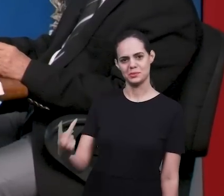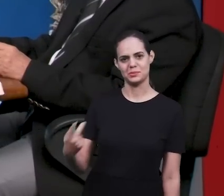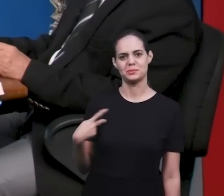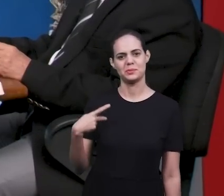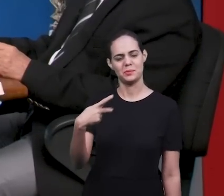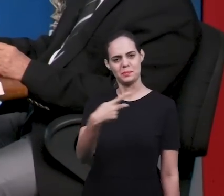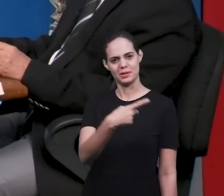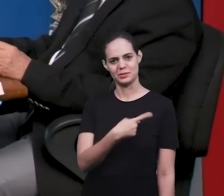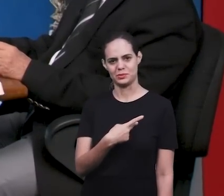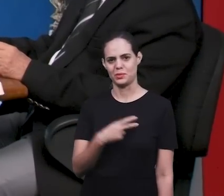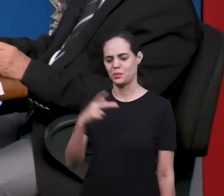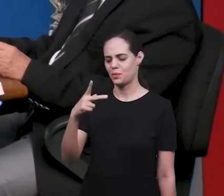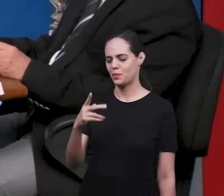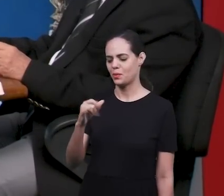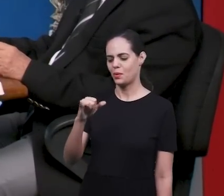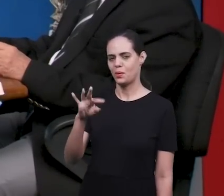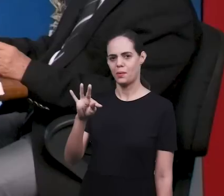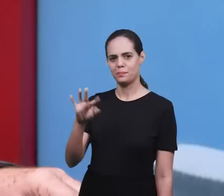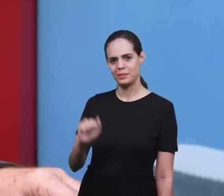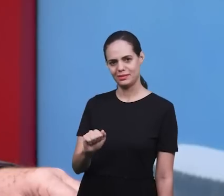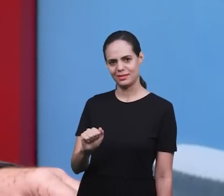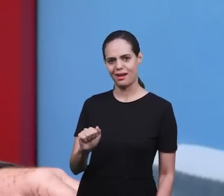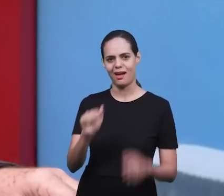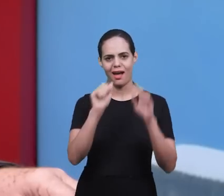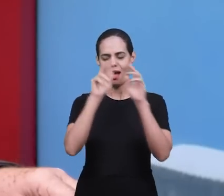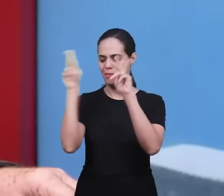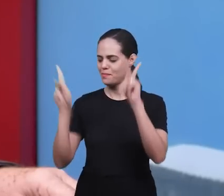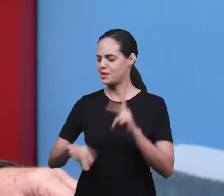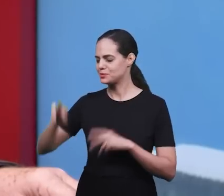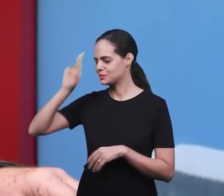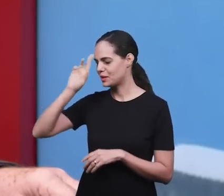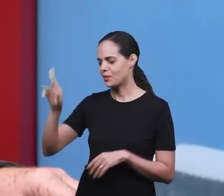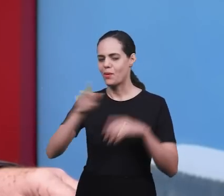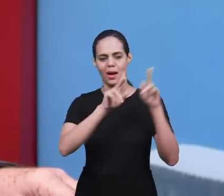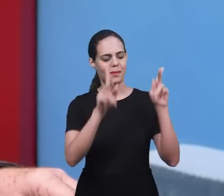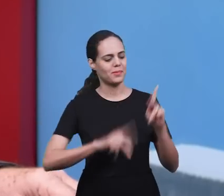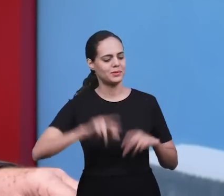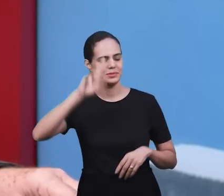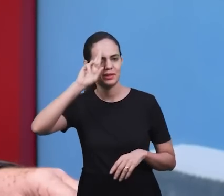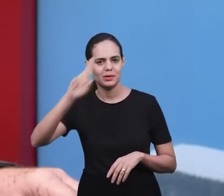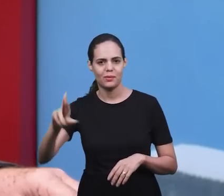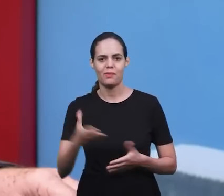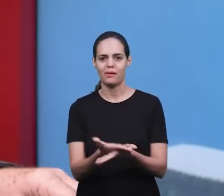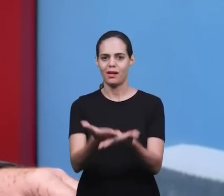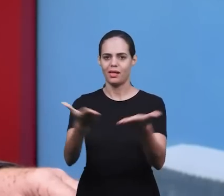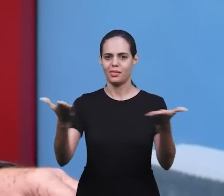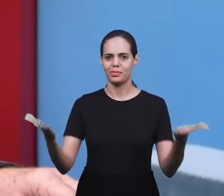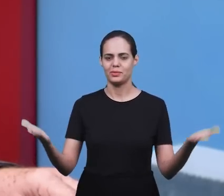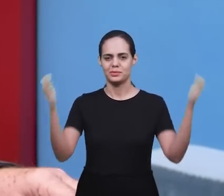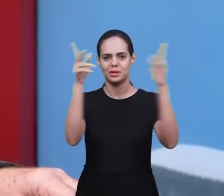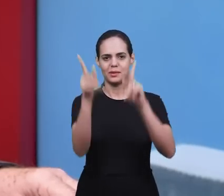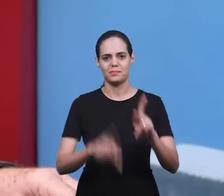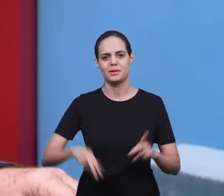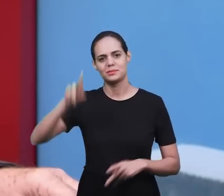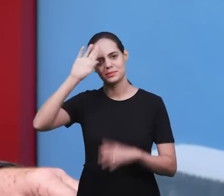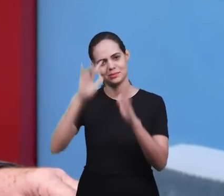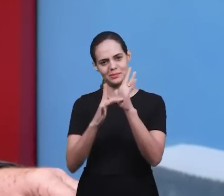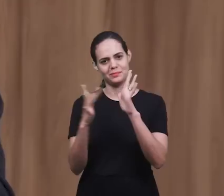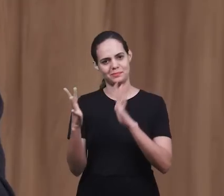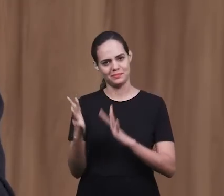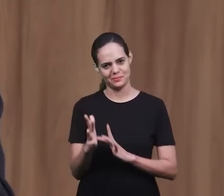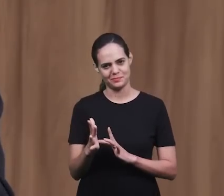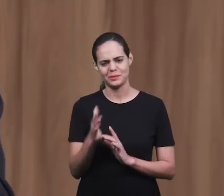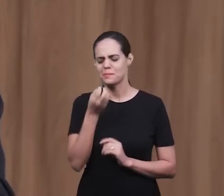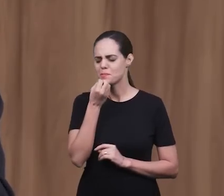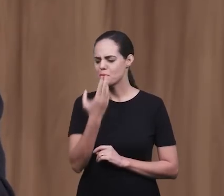Luiz Fernando Pita. A paz do Senhor, pastor Fernando. Pai do Senhor, pastor Gilson, Pai do Senhor, irmãos. Muito bom estar de novo aqui. Amém.